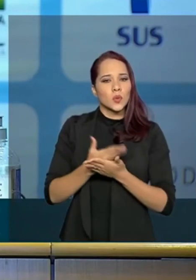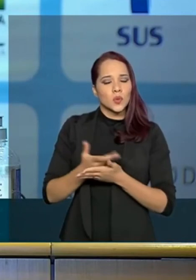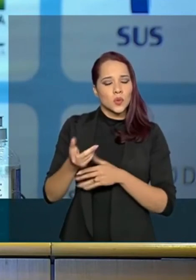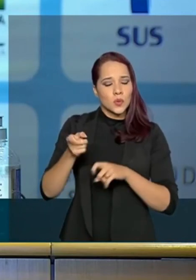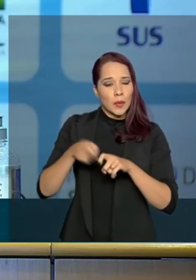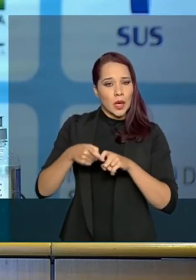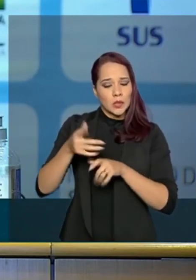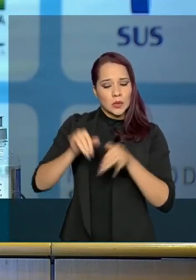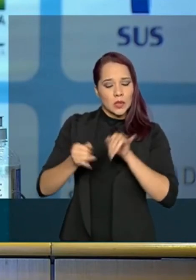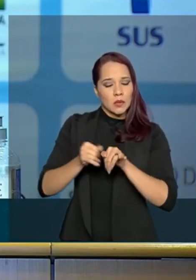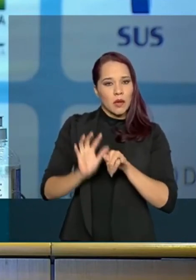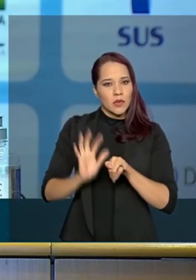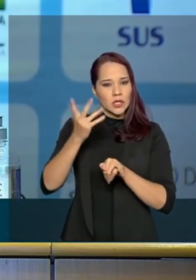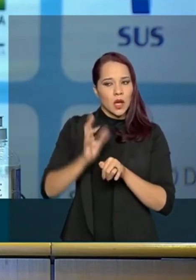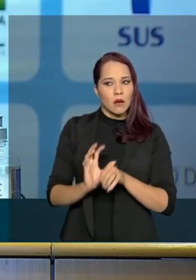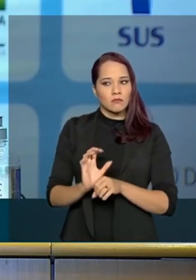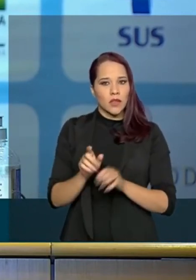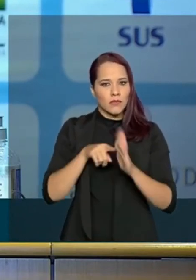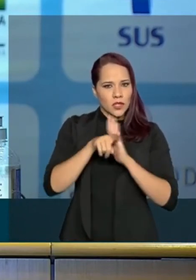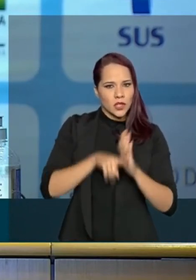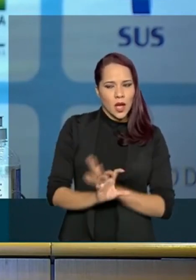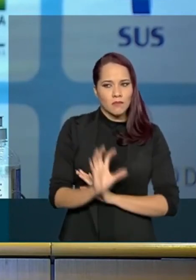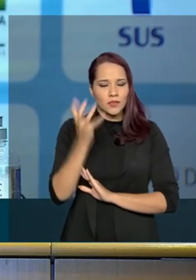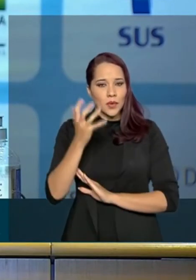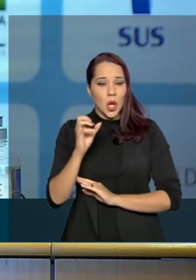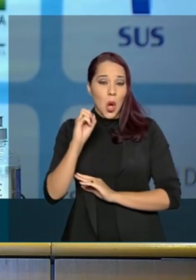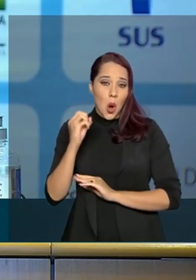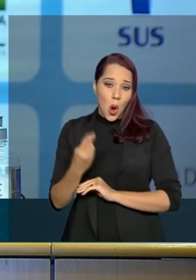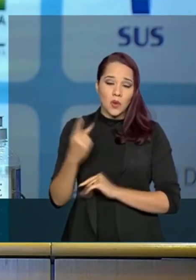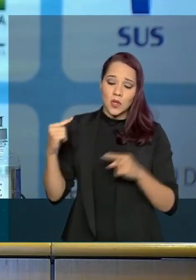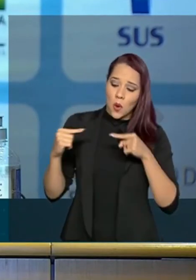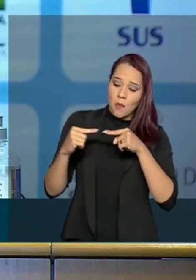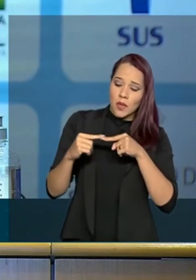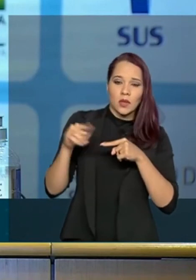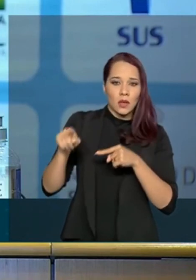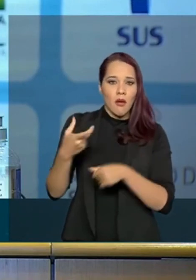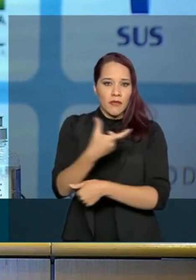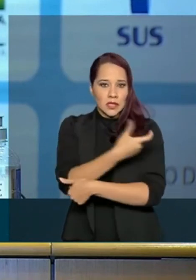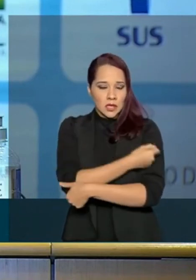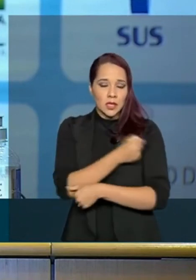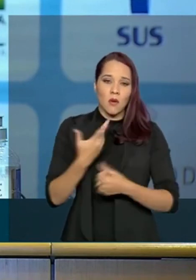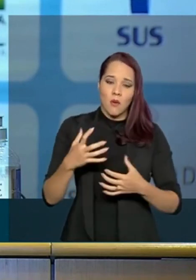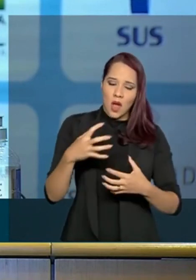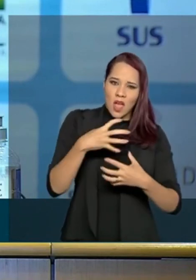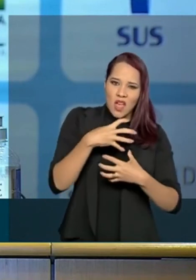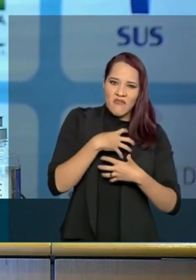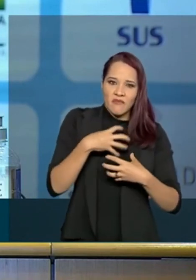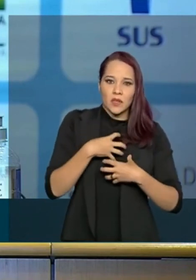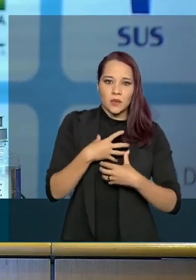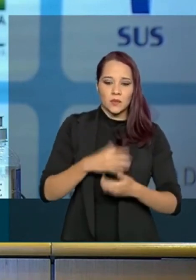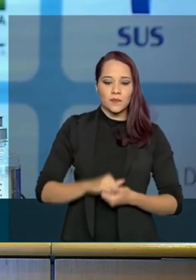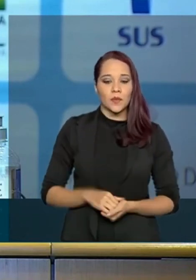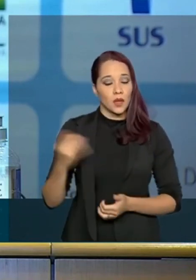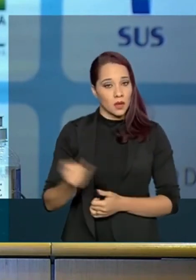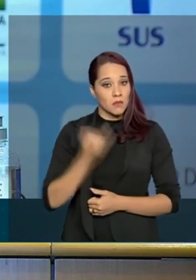para investigar causalidade, ou seja, a relação entre o evento adverso e a administração da vacina. É